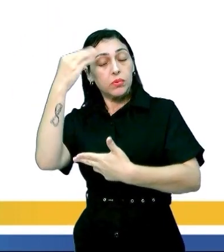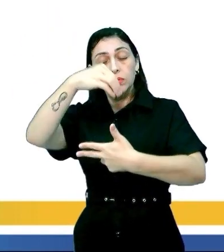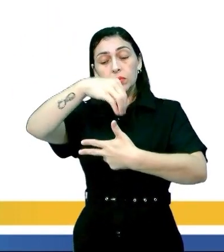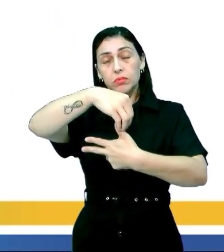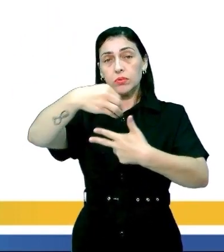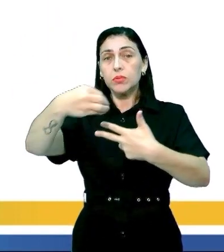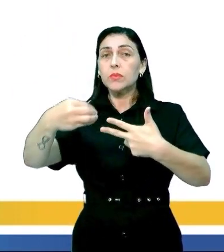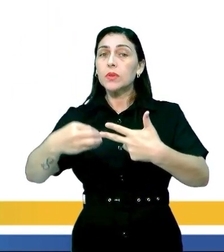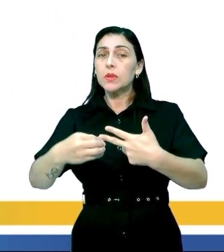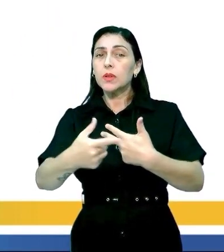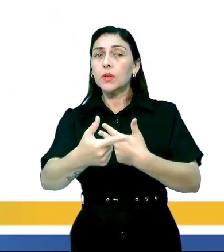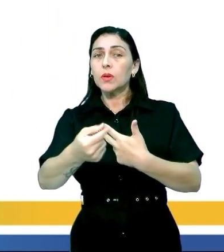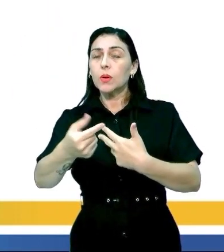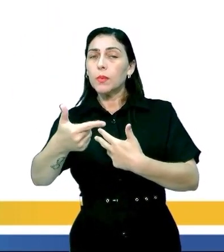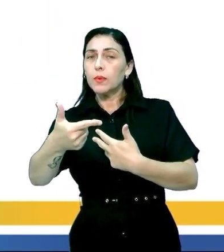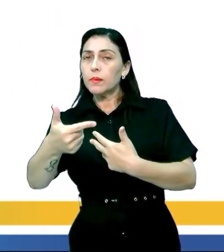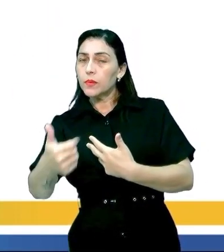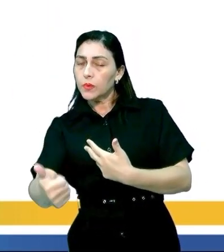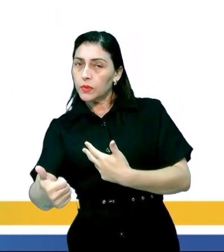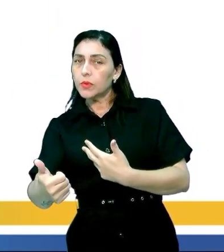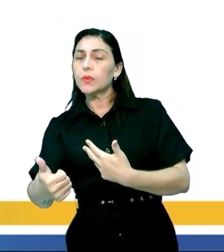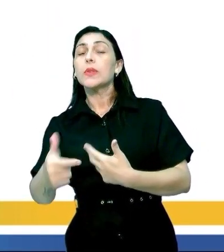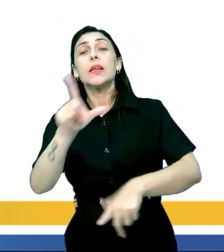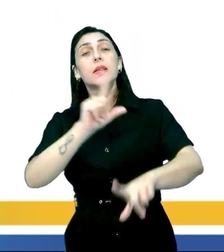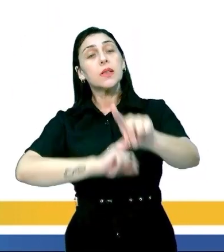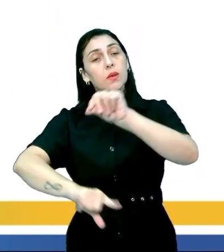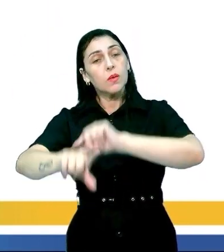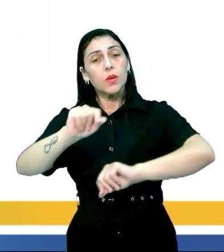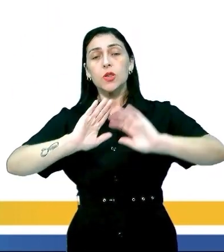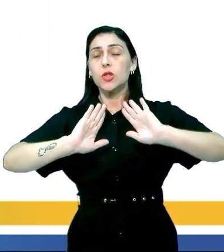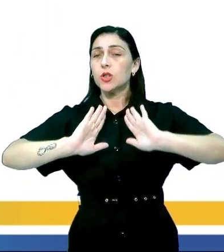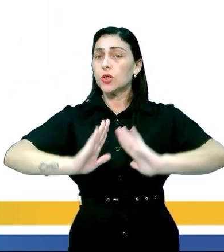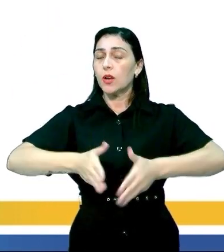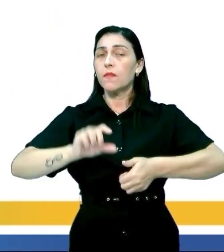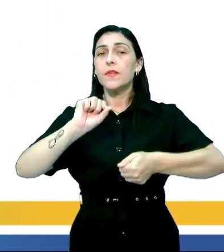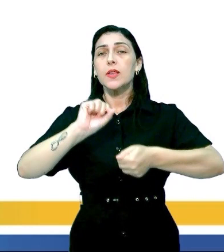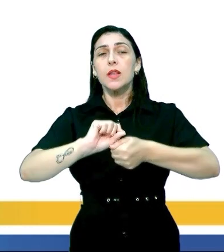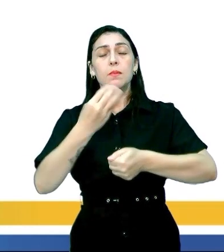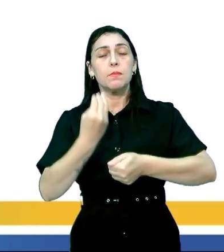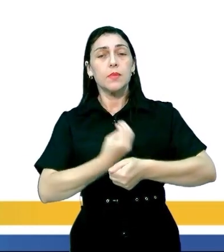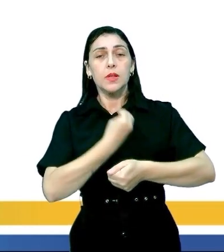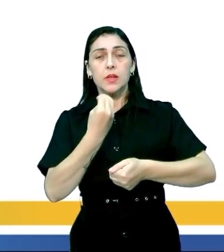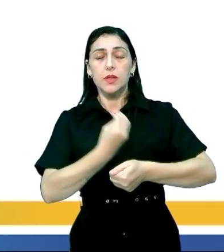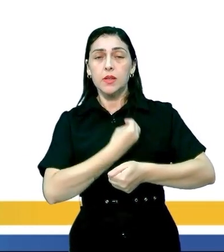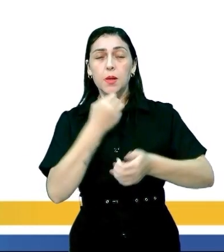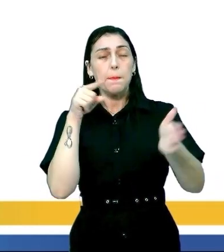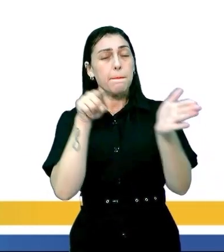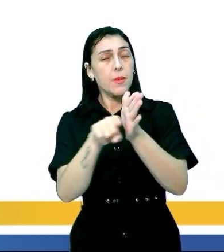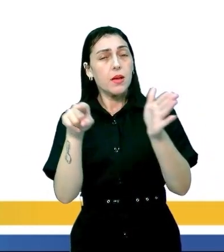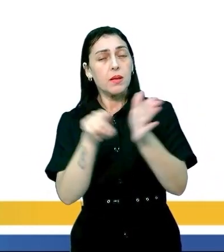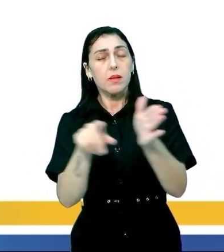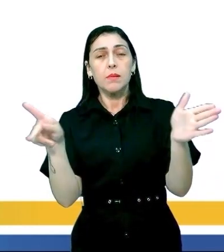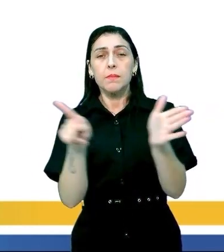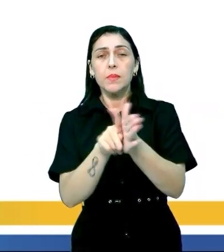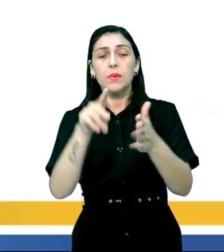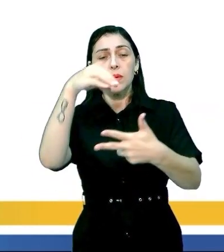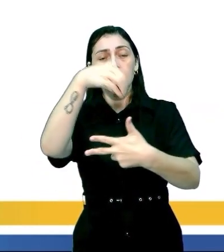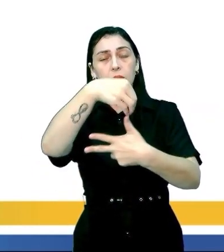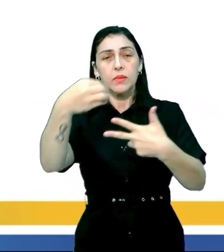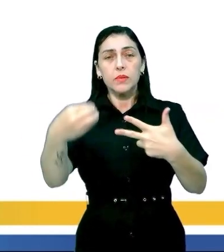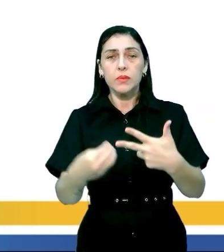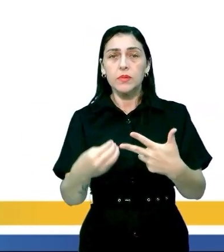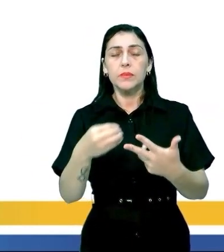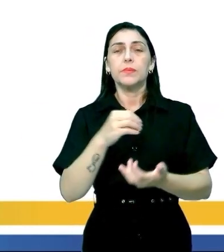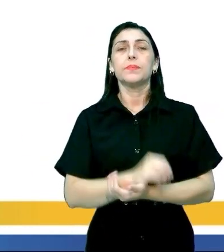das questões do livro, opções que já fizeram presentes, aliás, questões que já se